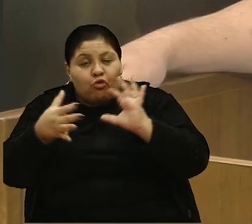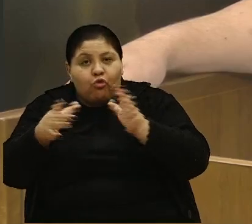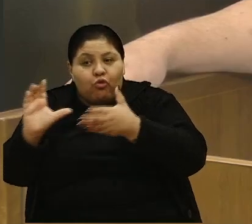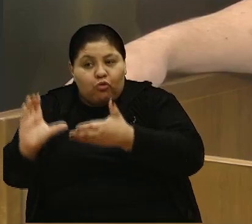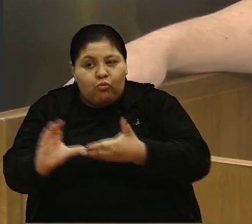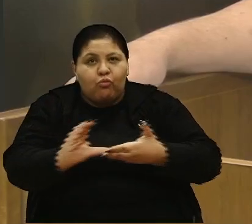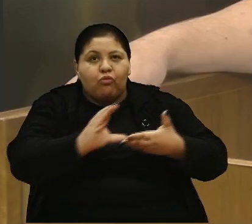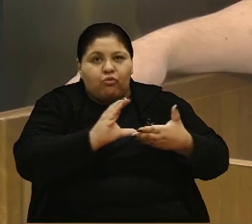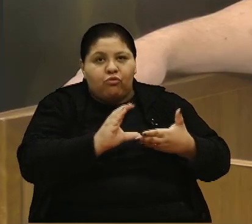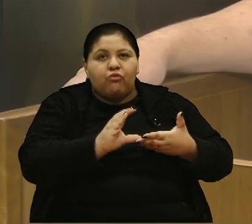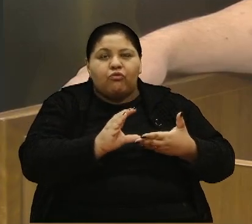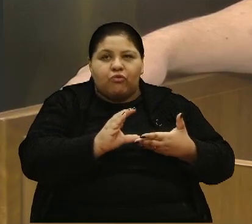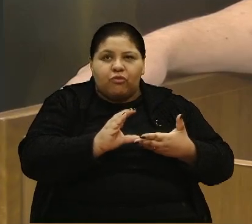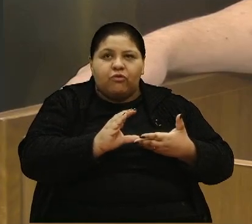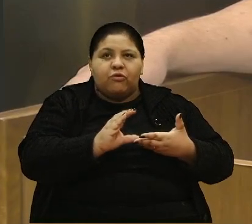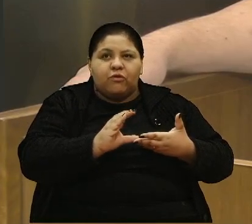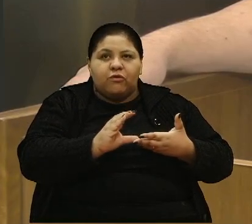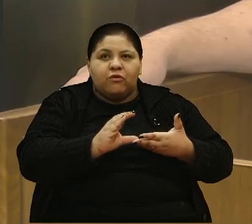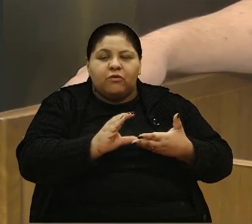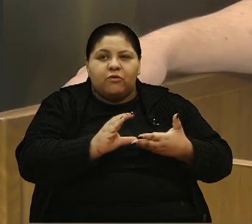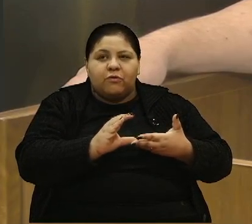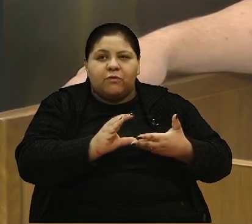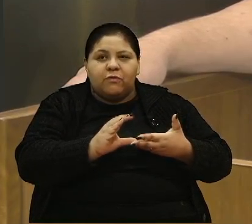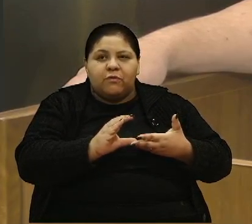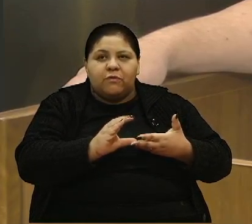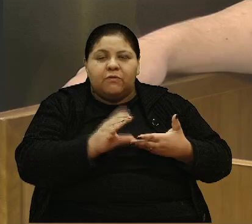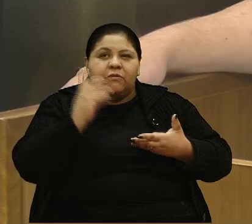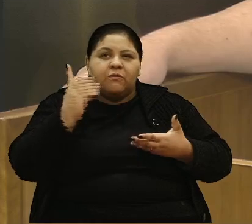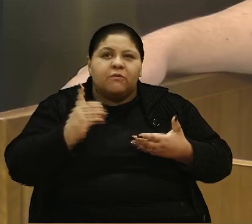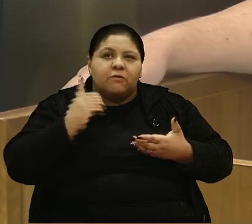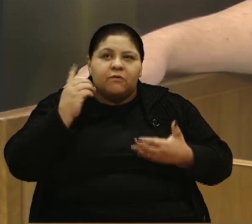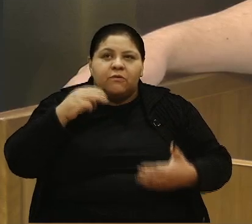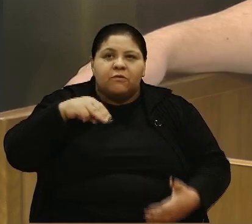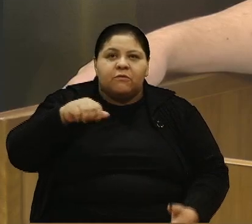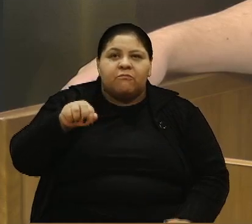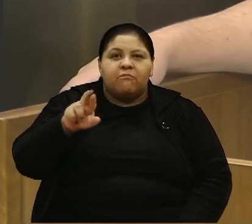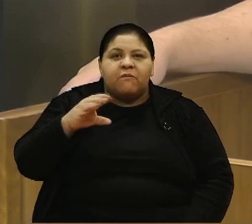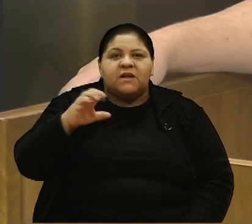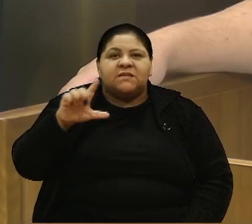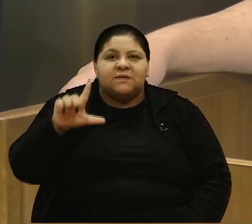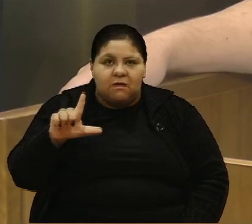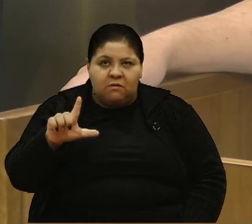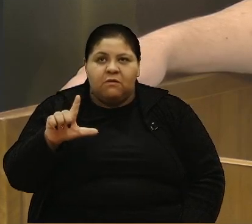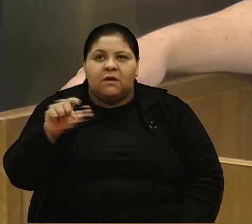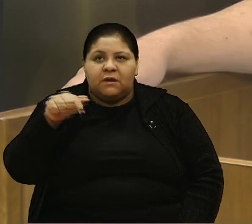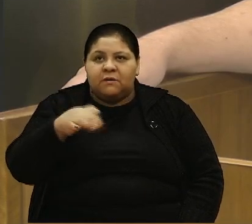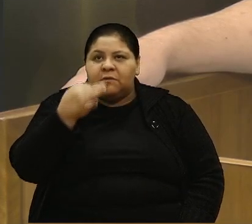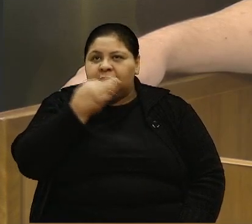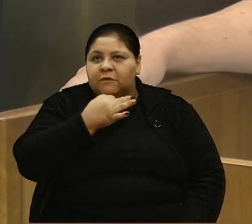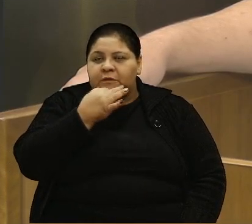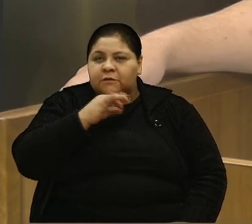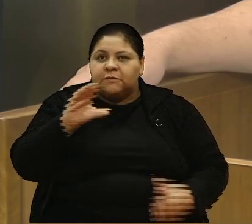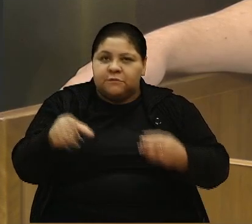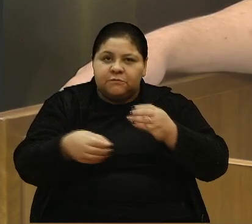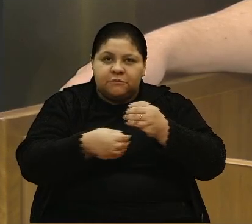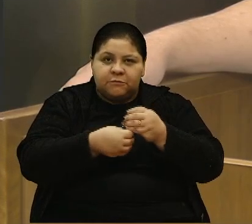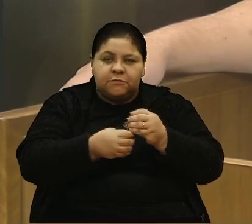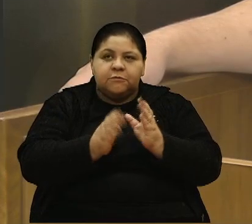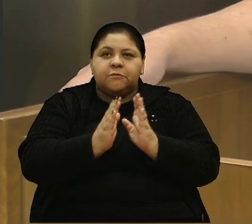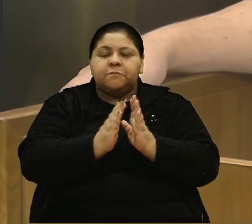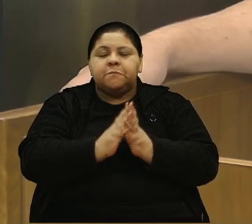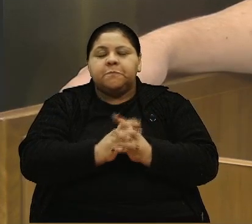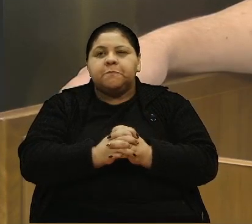nos ministérios de emendas parlamentares, inclusive uma delas do deputado Marcel Van Hatten, aqui para Caxias do Sul. Pode, por favor. Vereador